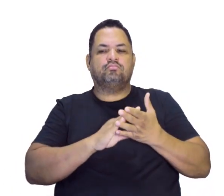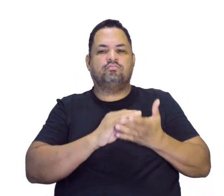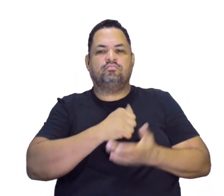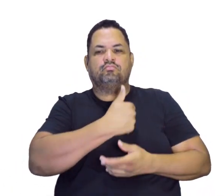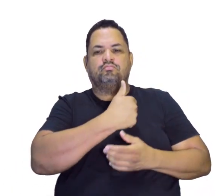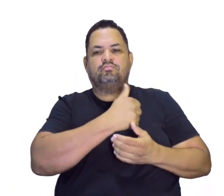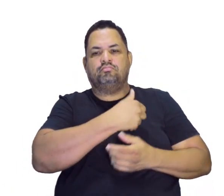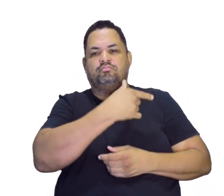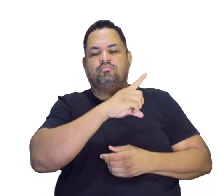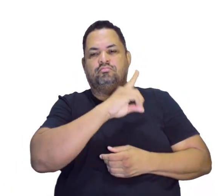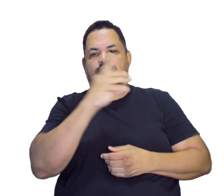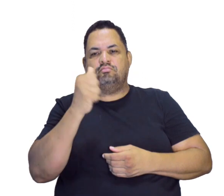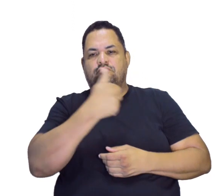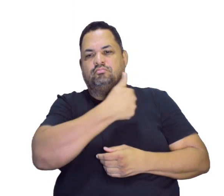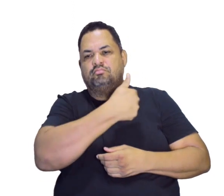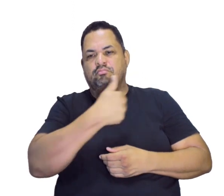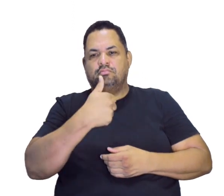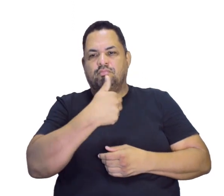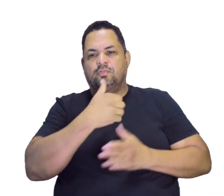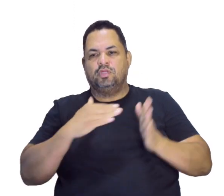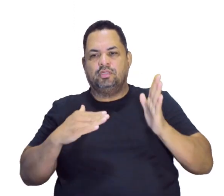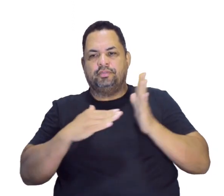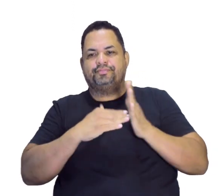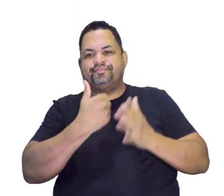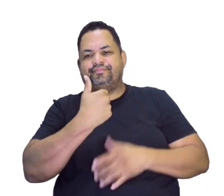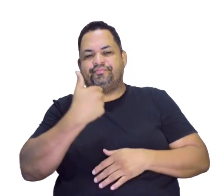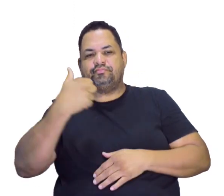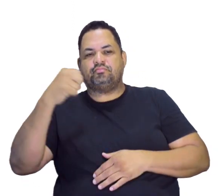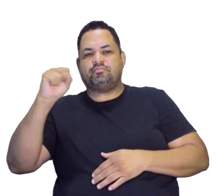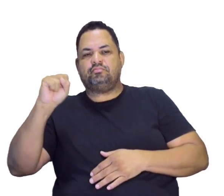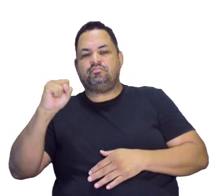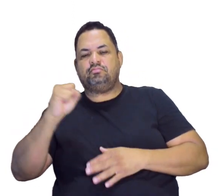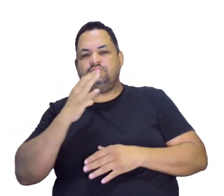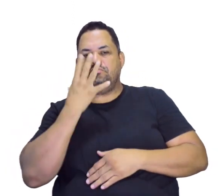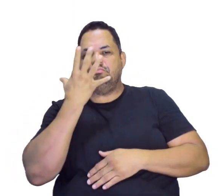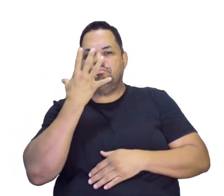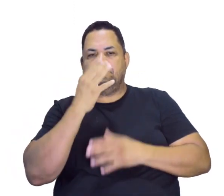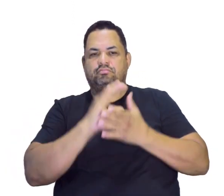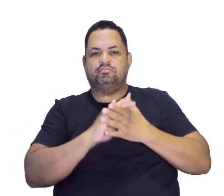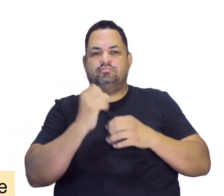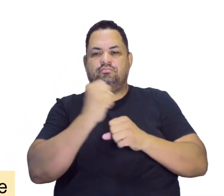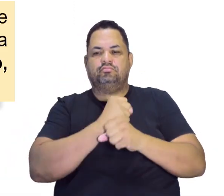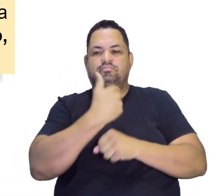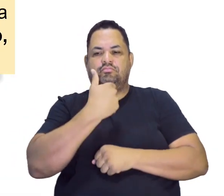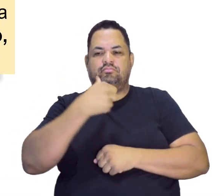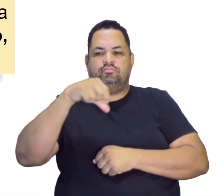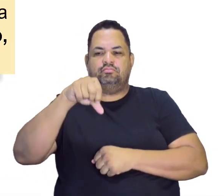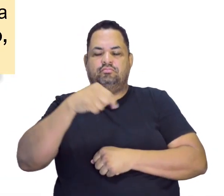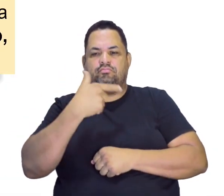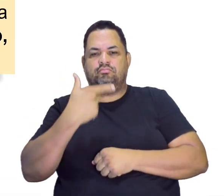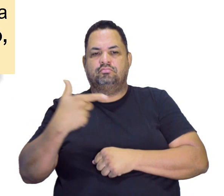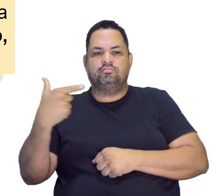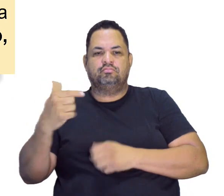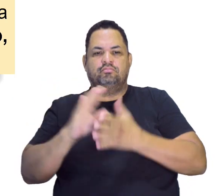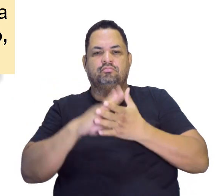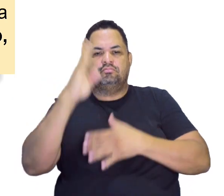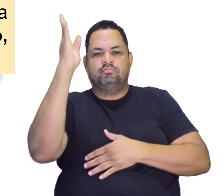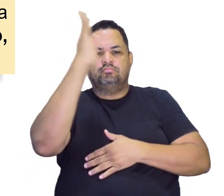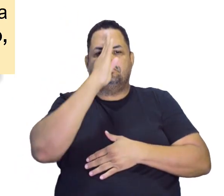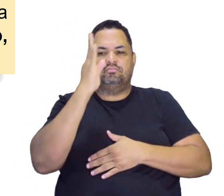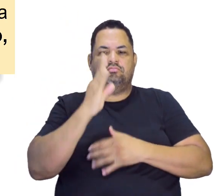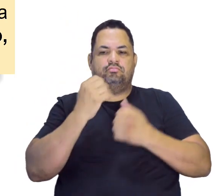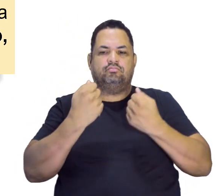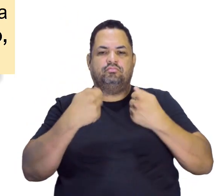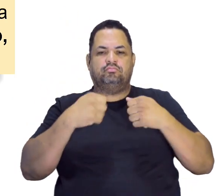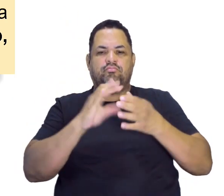dias 11 e 18 de fevereiro de 1922 eh o Brasil